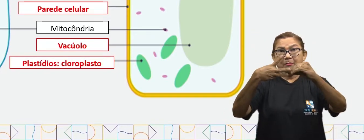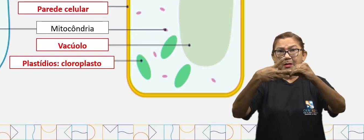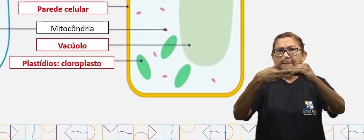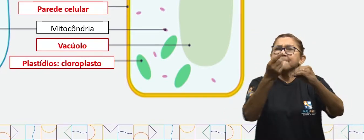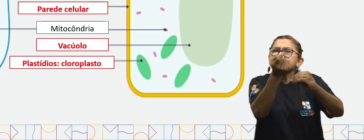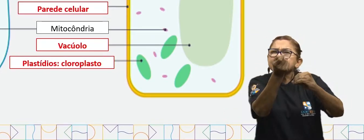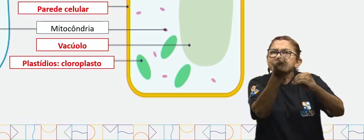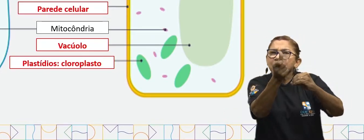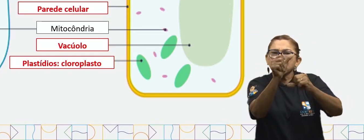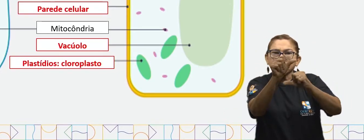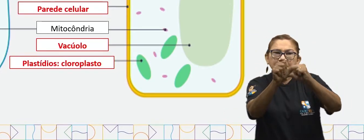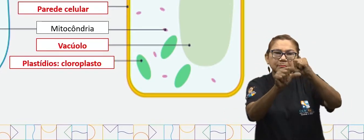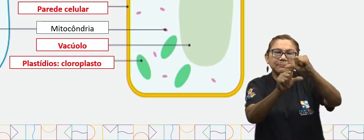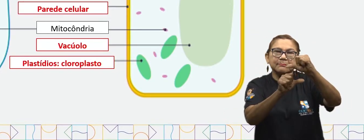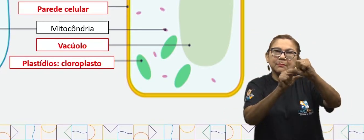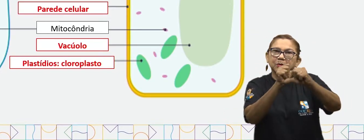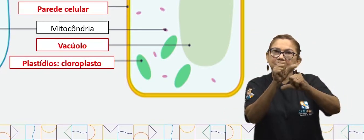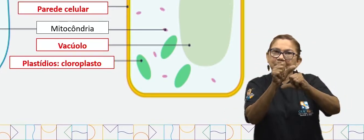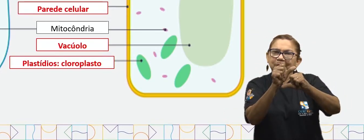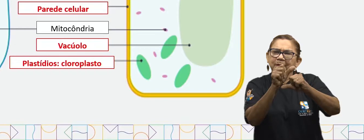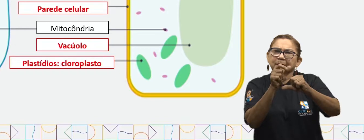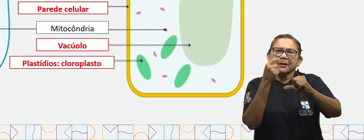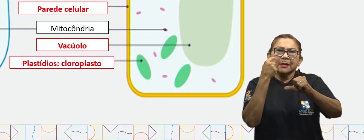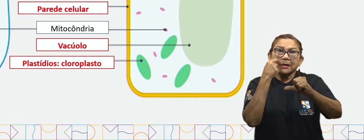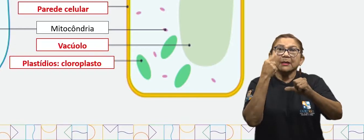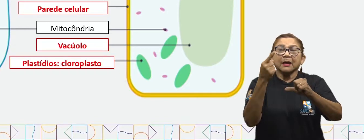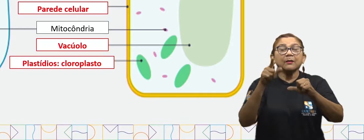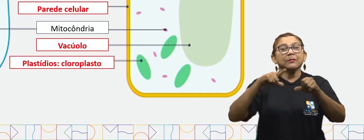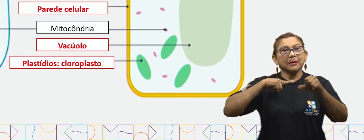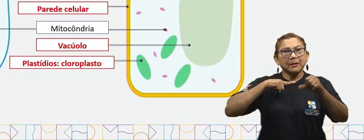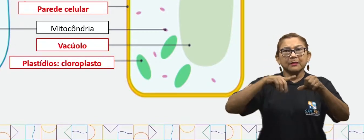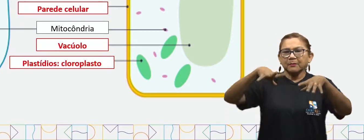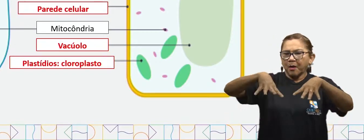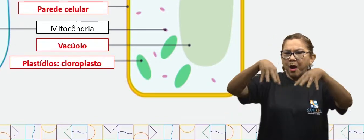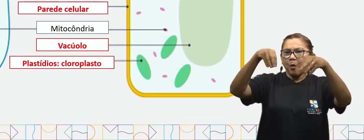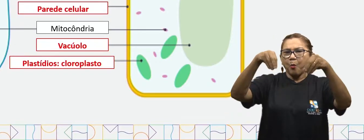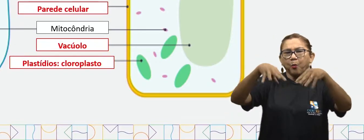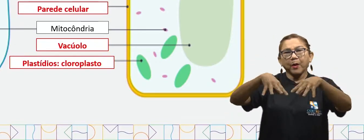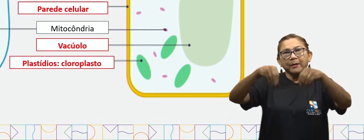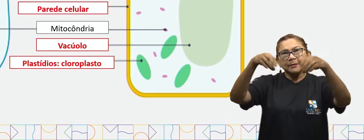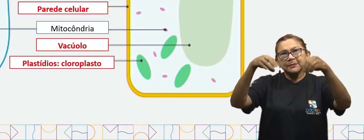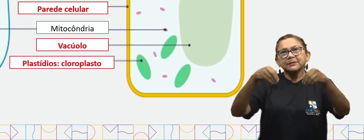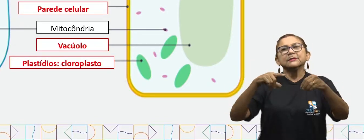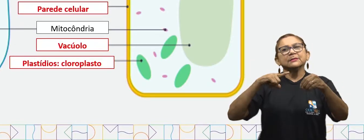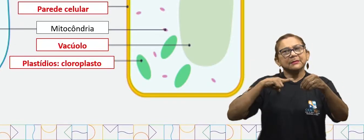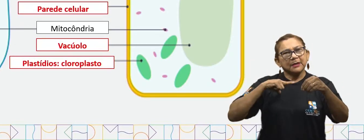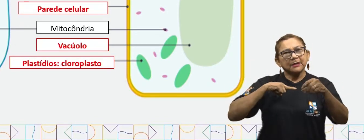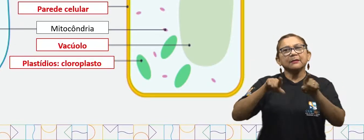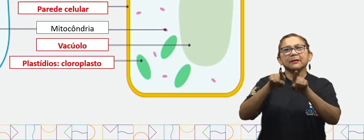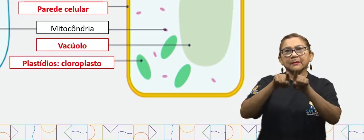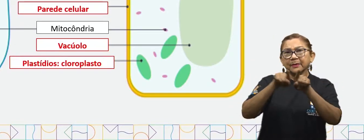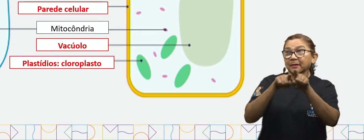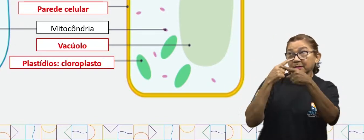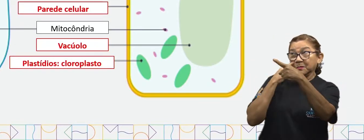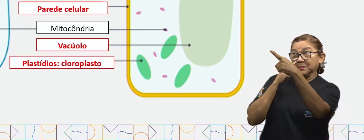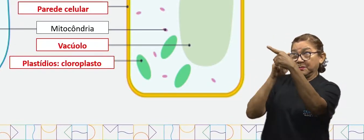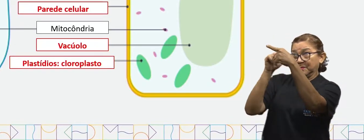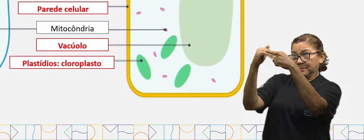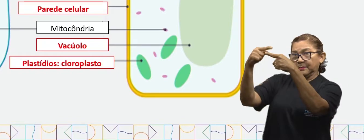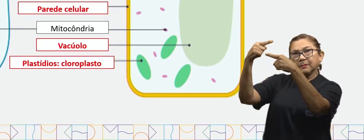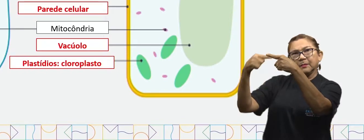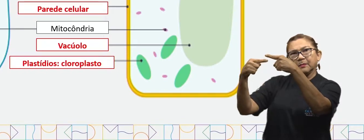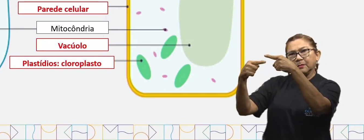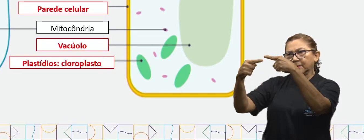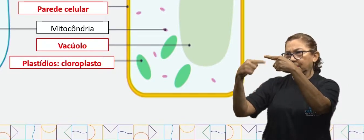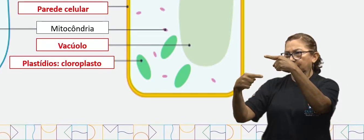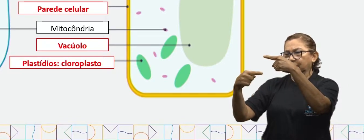forma. As plantas e algas possuem ainda no interior de suas células os plastídeos, que podem